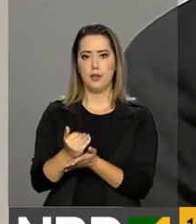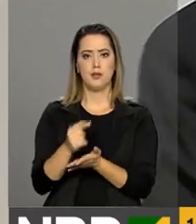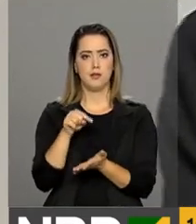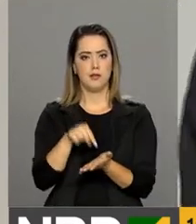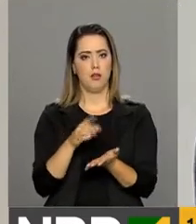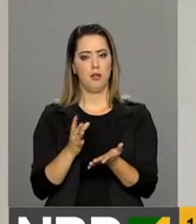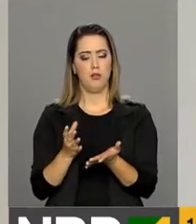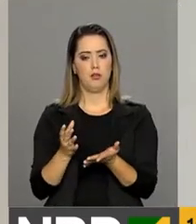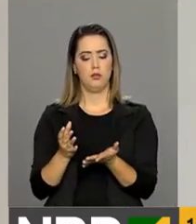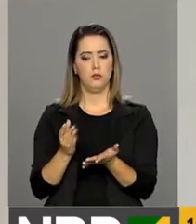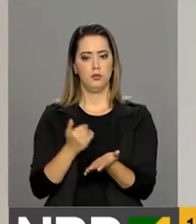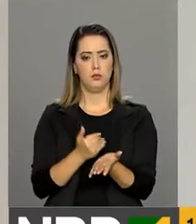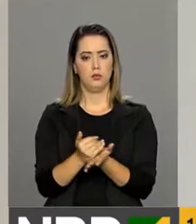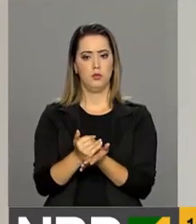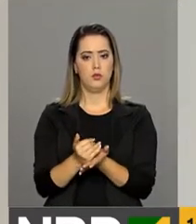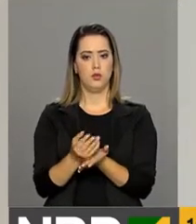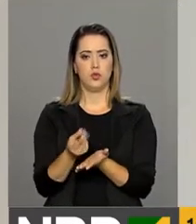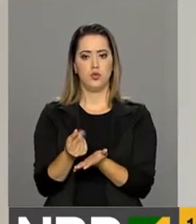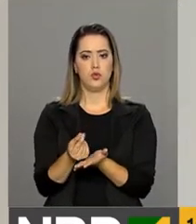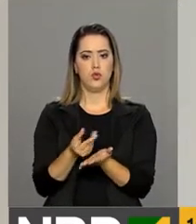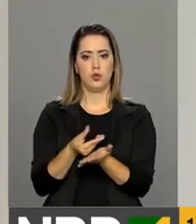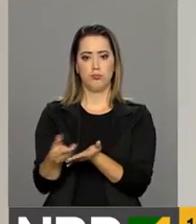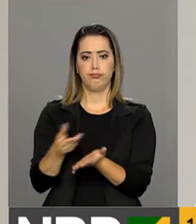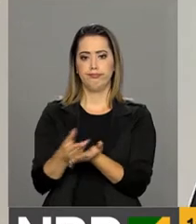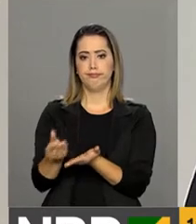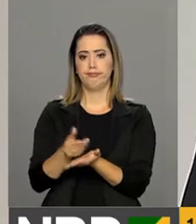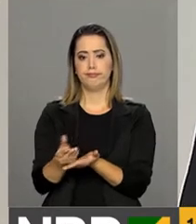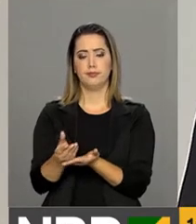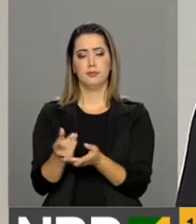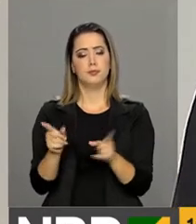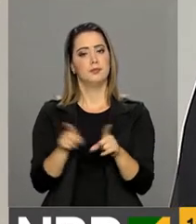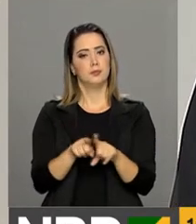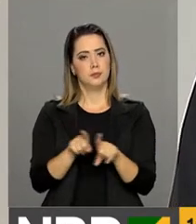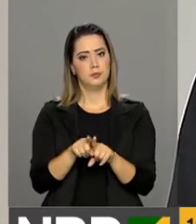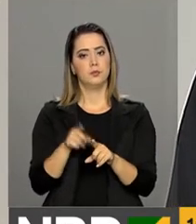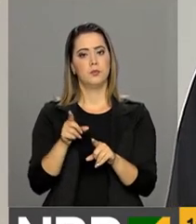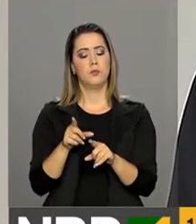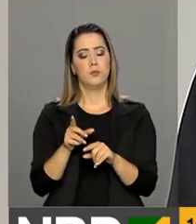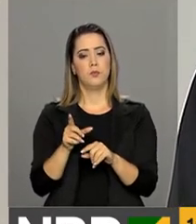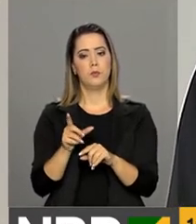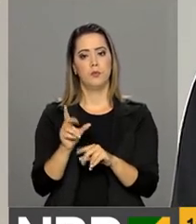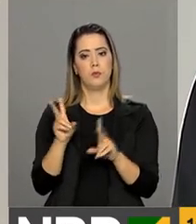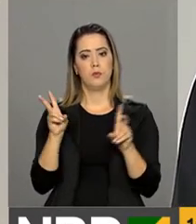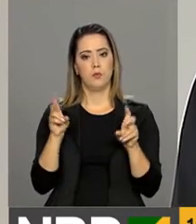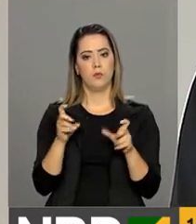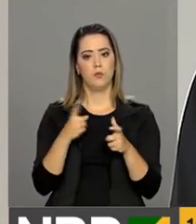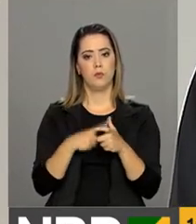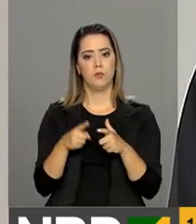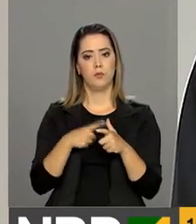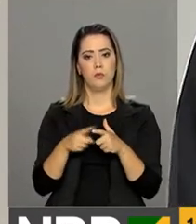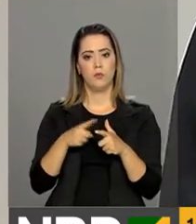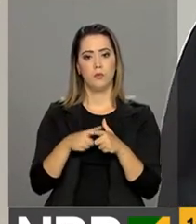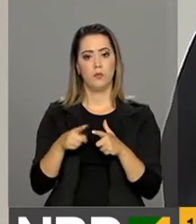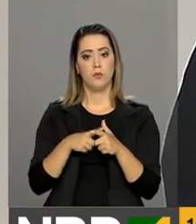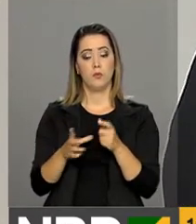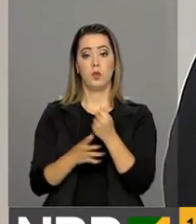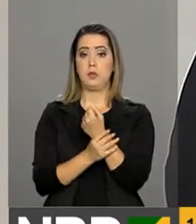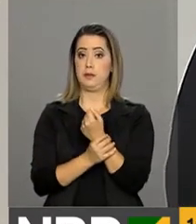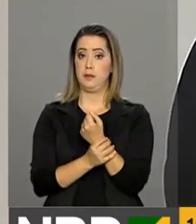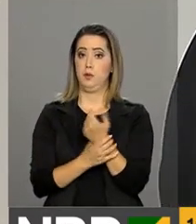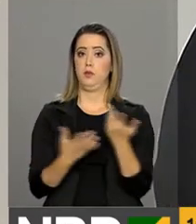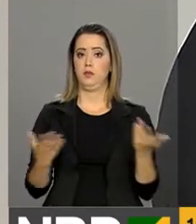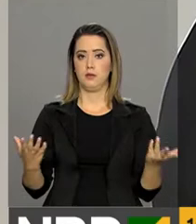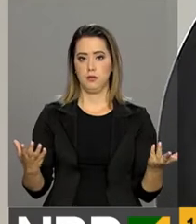na concessão de recursos como também na questão da até da segurança